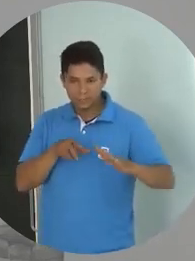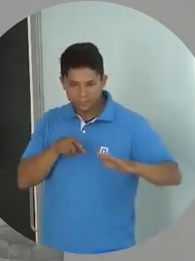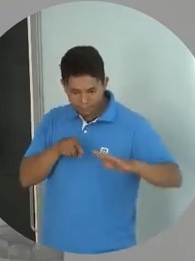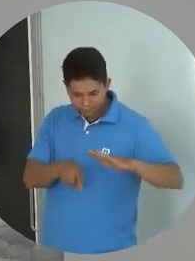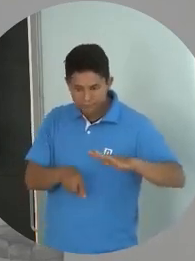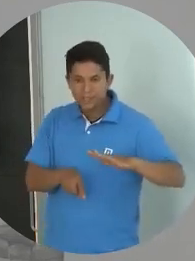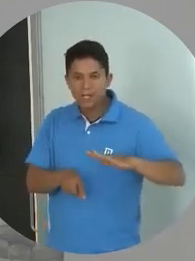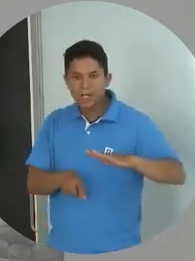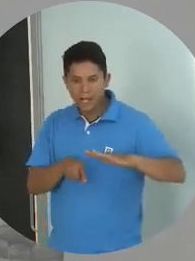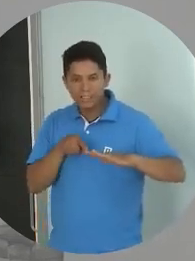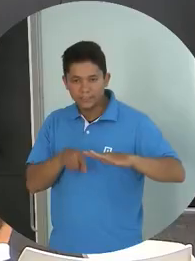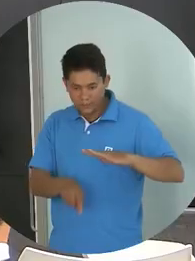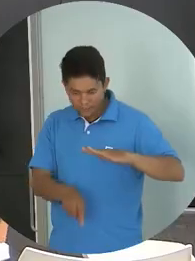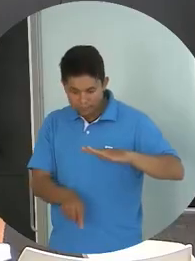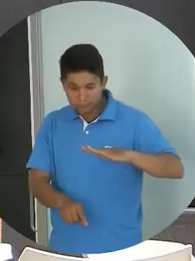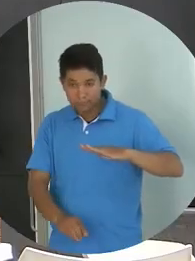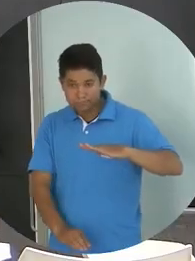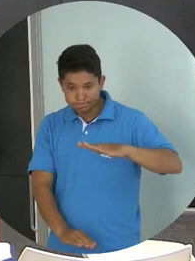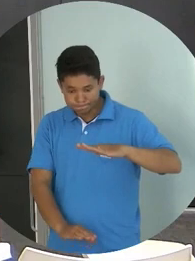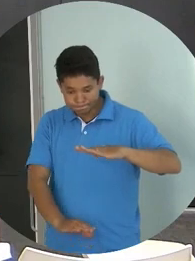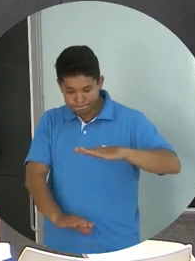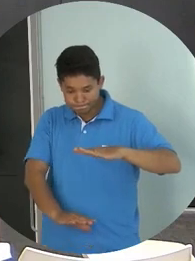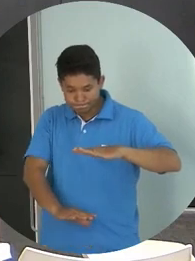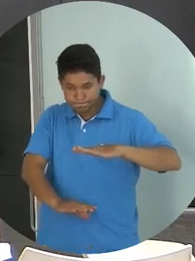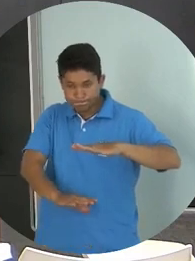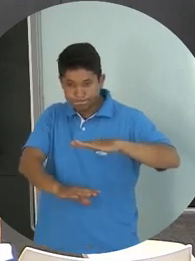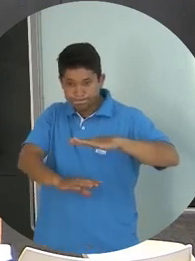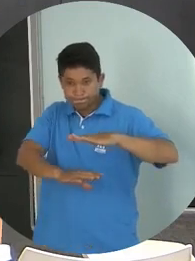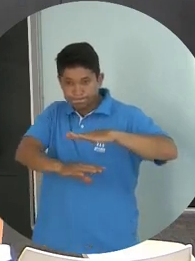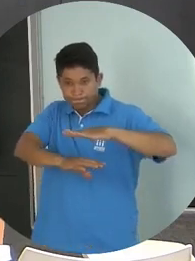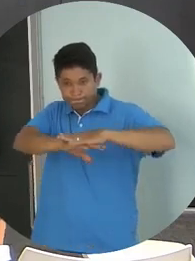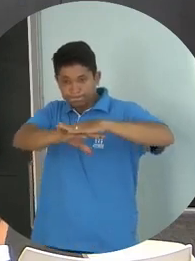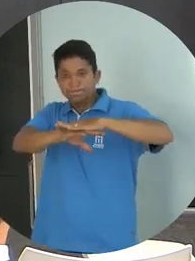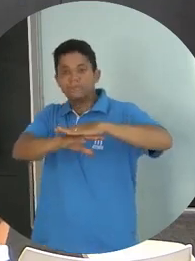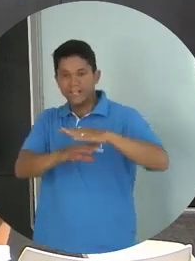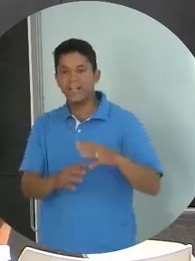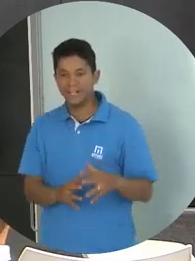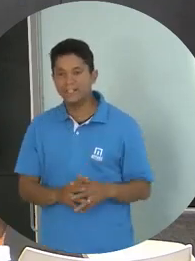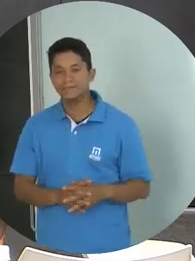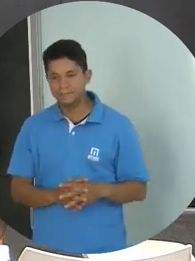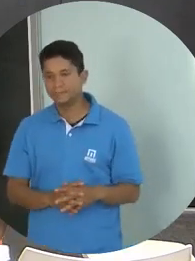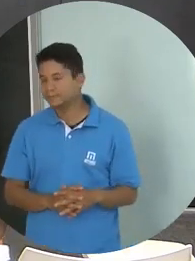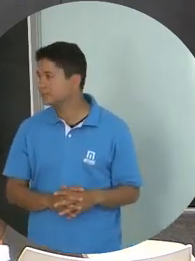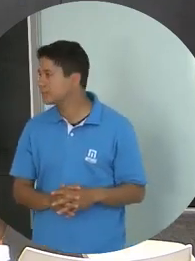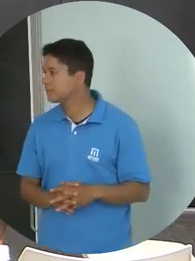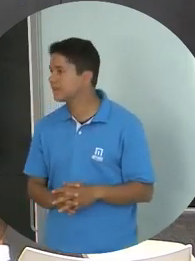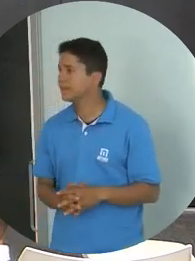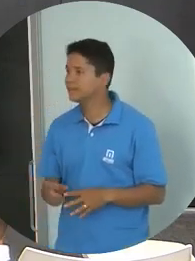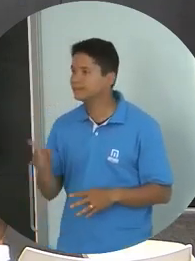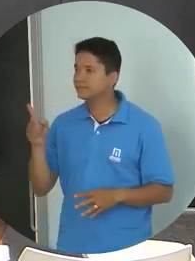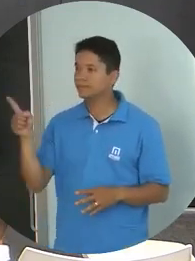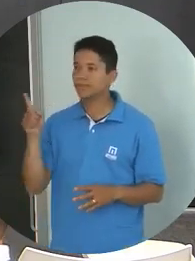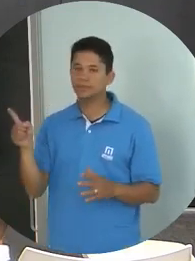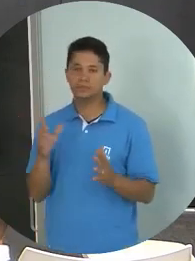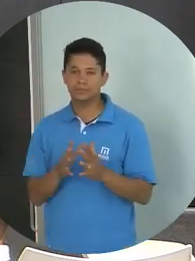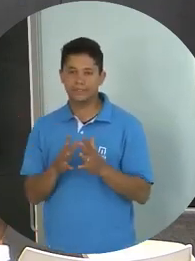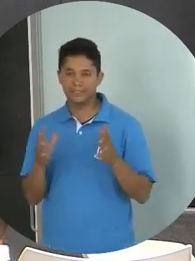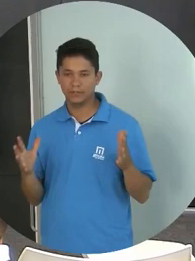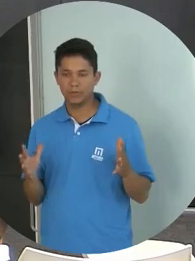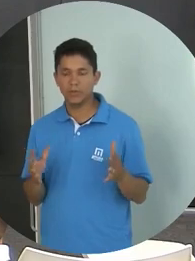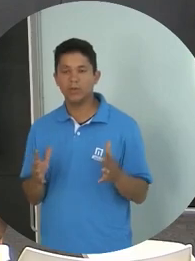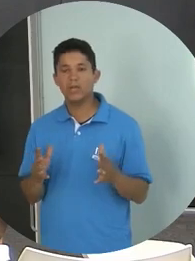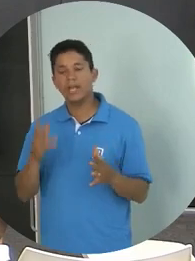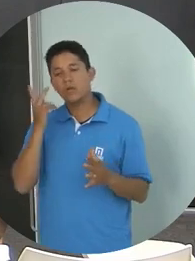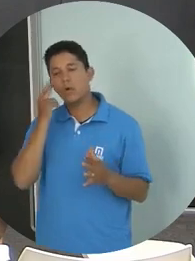situação original. No caso específico do espessador, é muito comum você fazer um aterro,